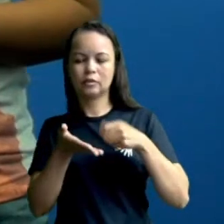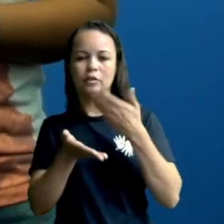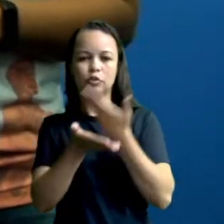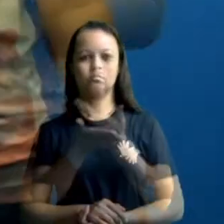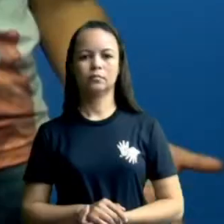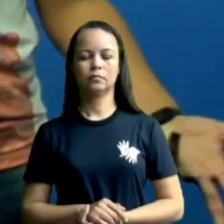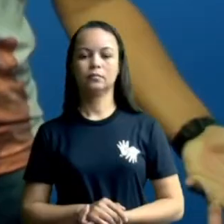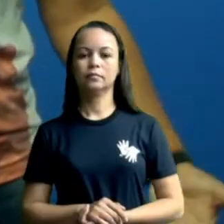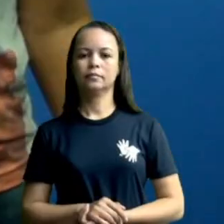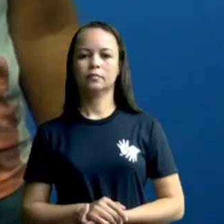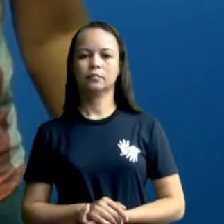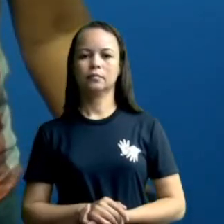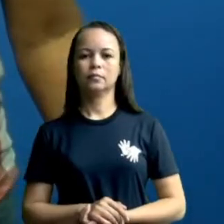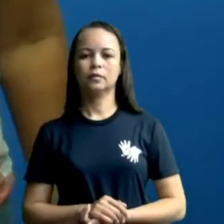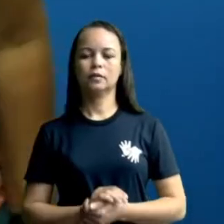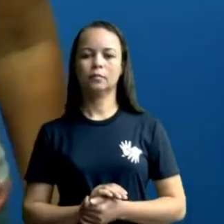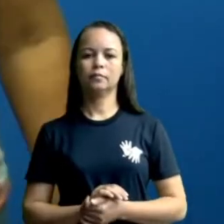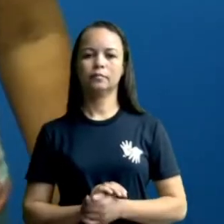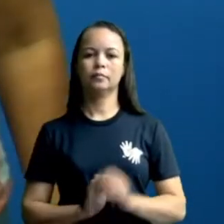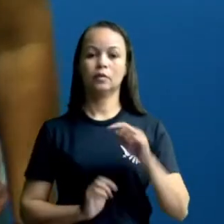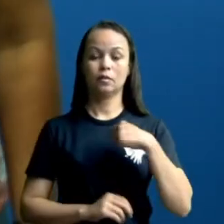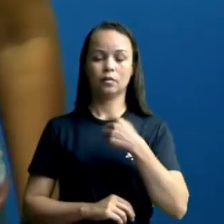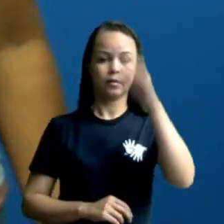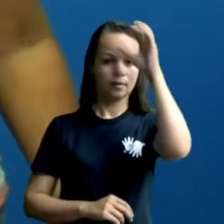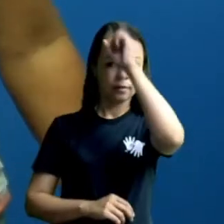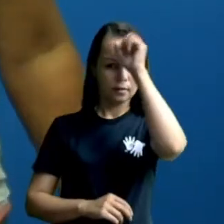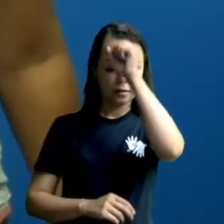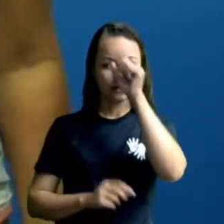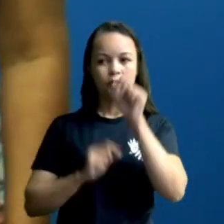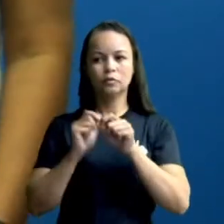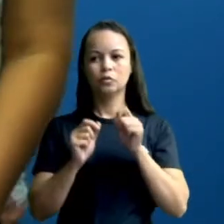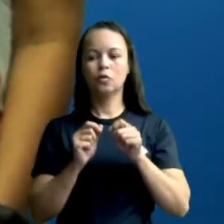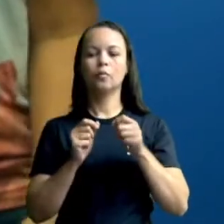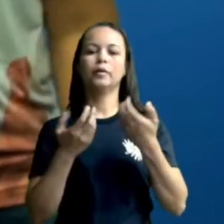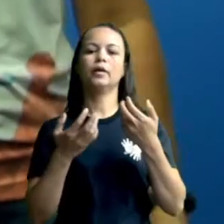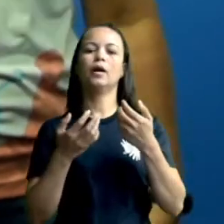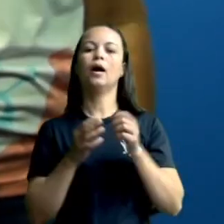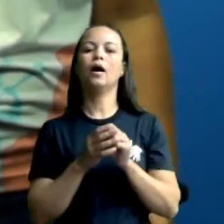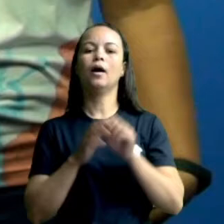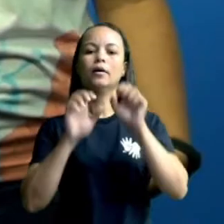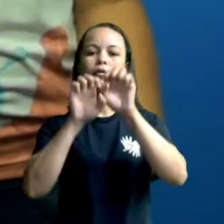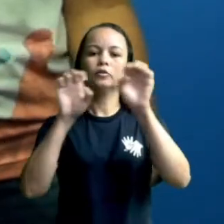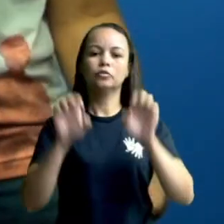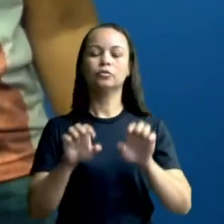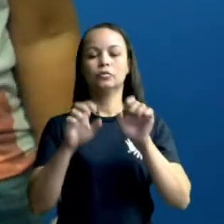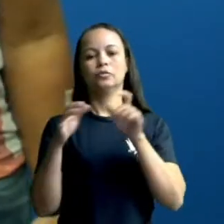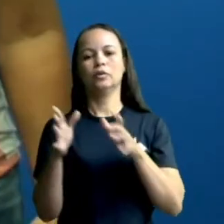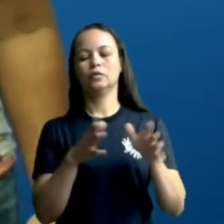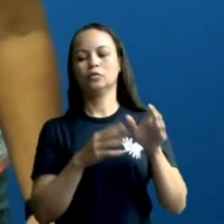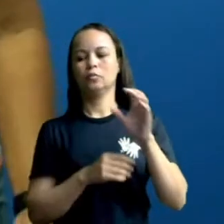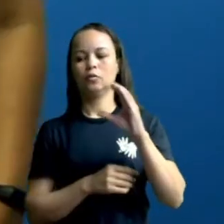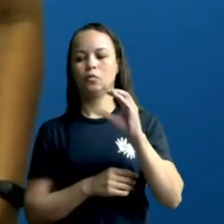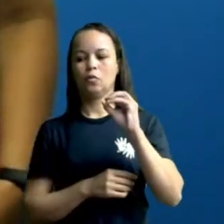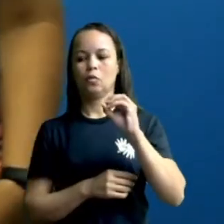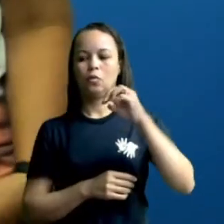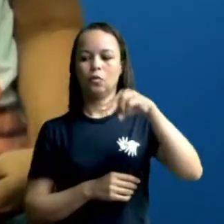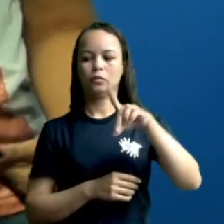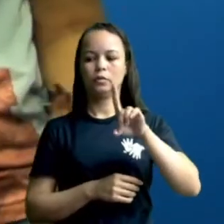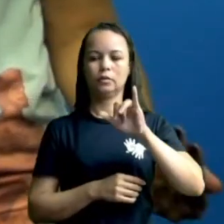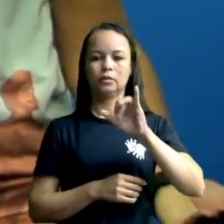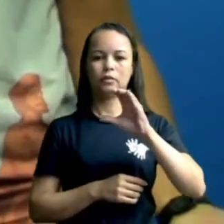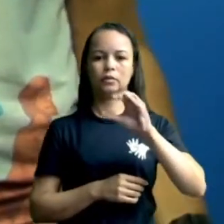estudar sempre. Então, para a gente aprender sobre essa estrutura do condicional simples, primeiro a gente vai ler um texto, né, para